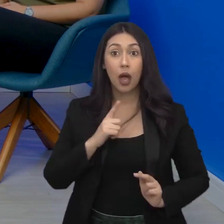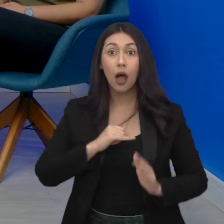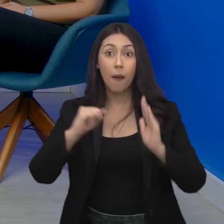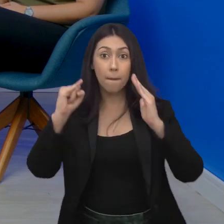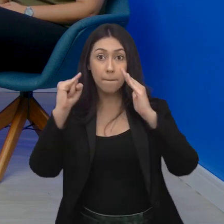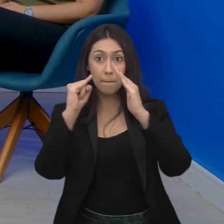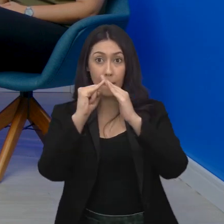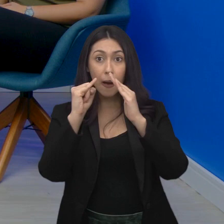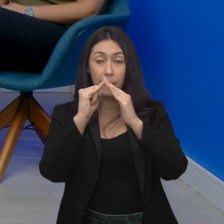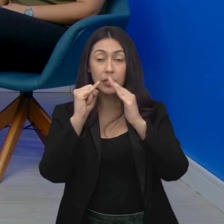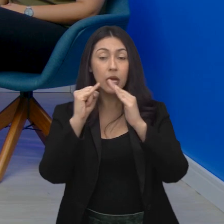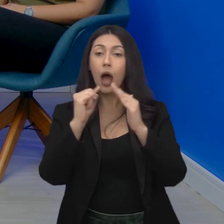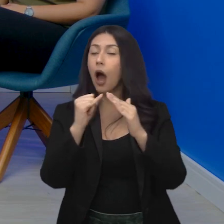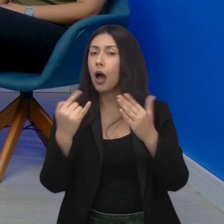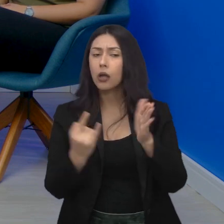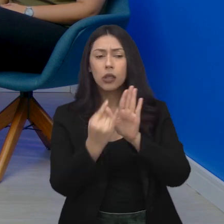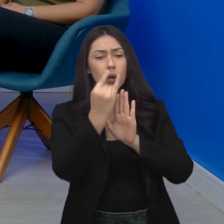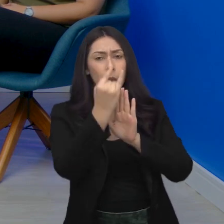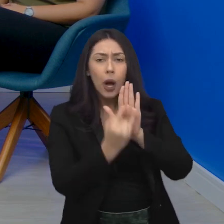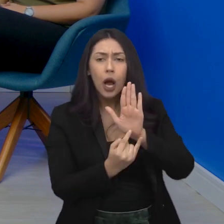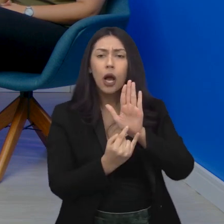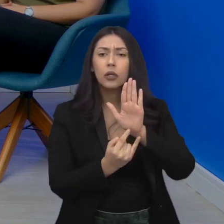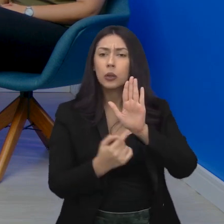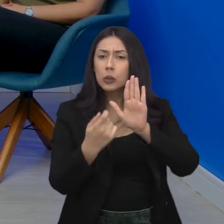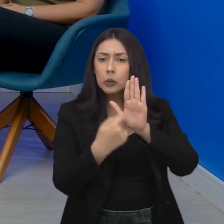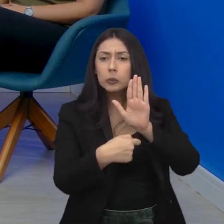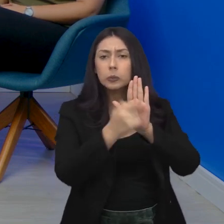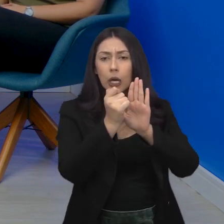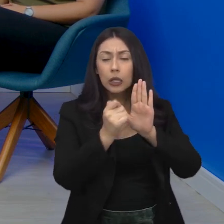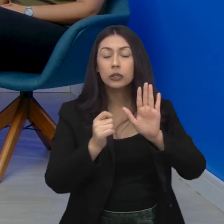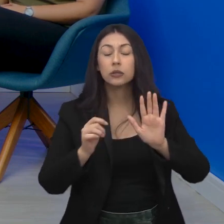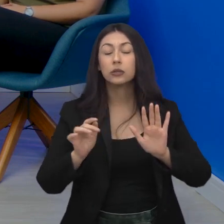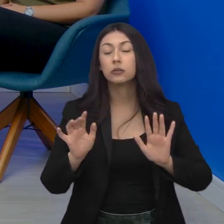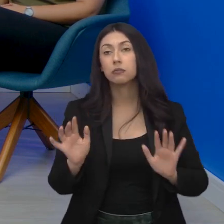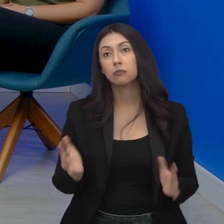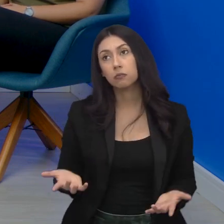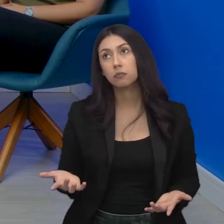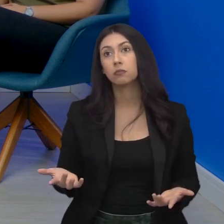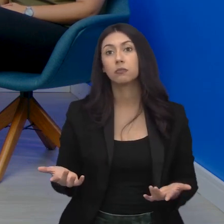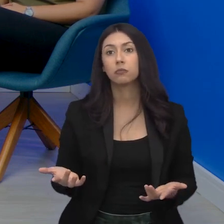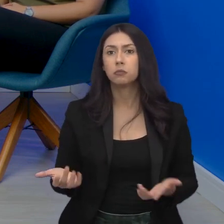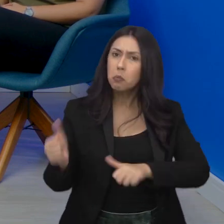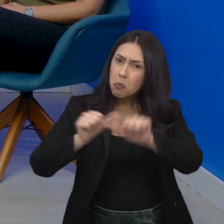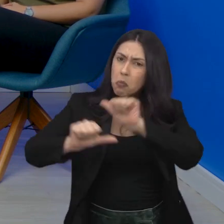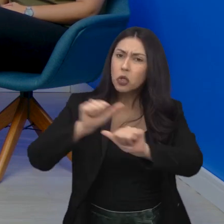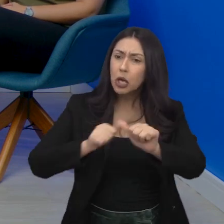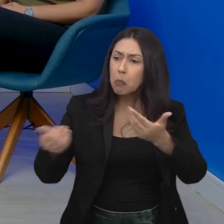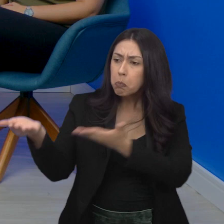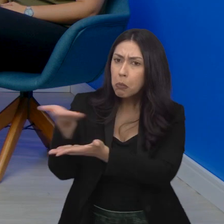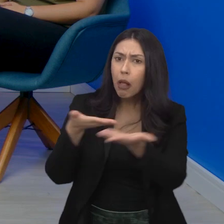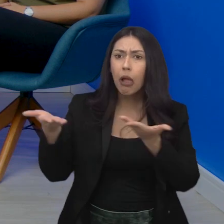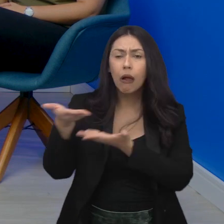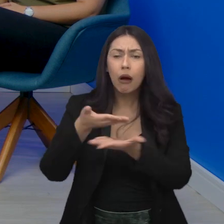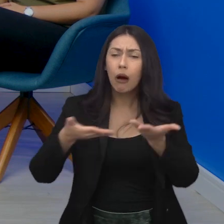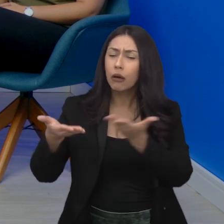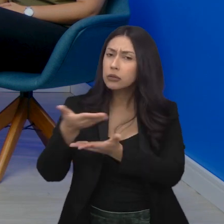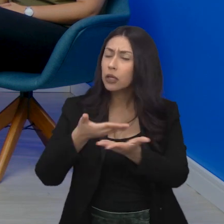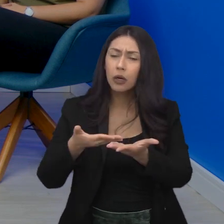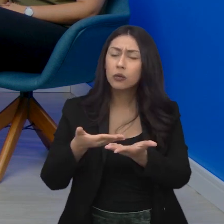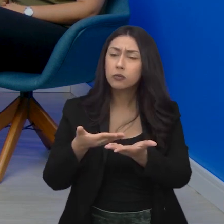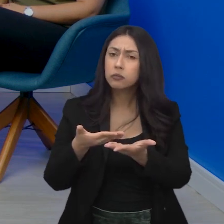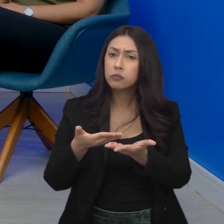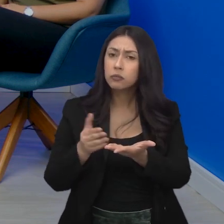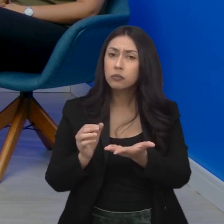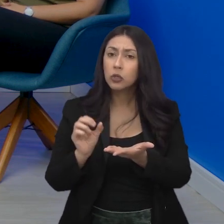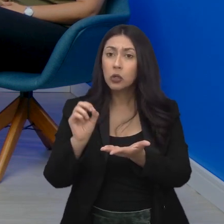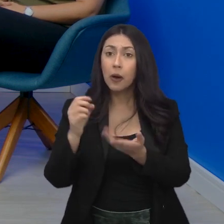imobiliária, né? O contrato, todo o processo é feito através de uma imobiliária. Isso muda essa relação de alguma